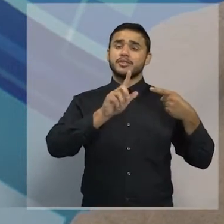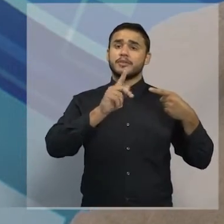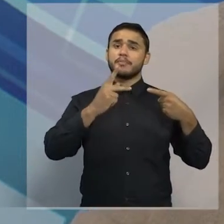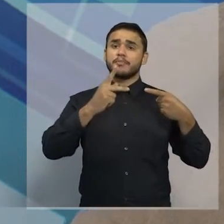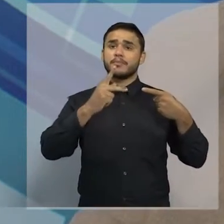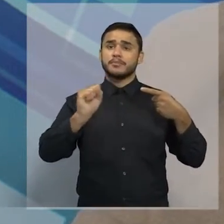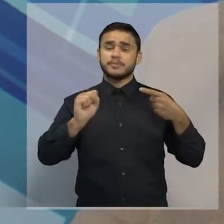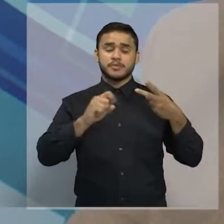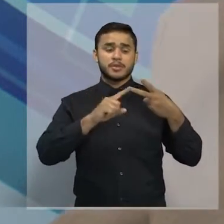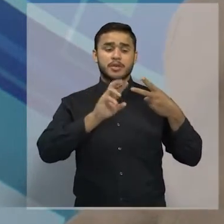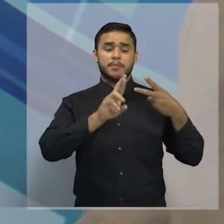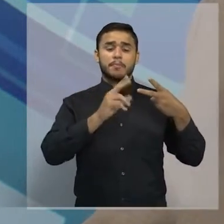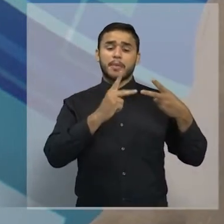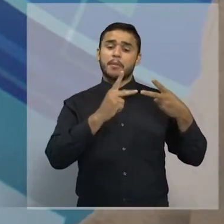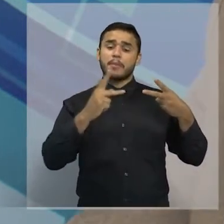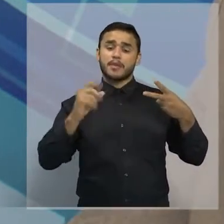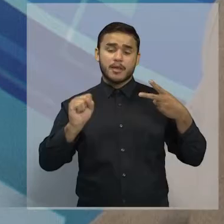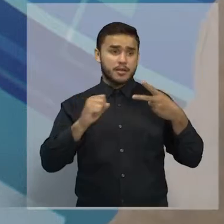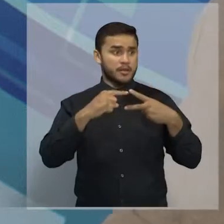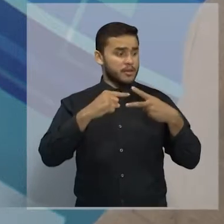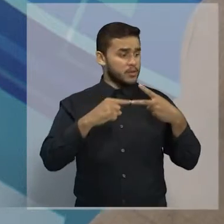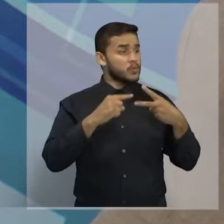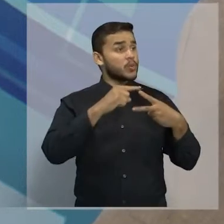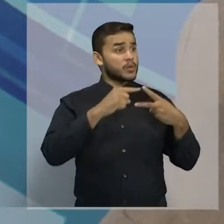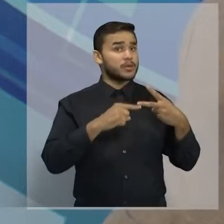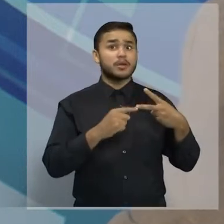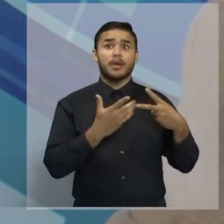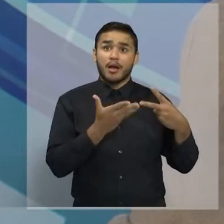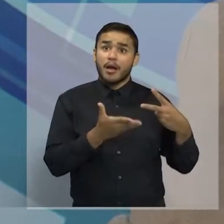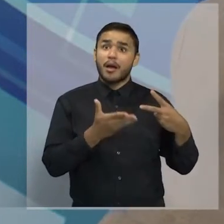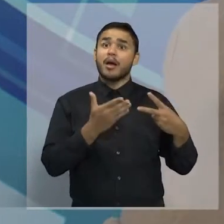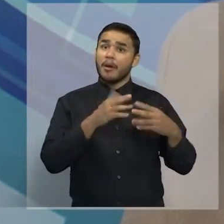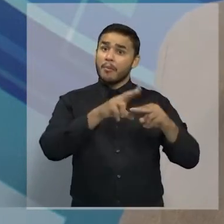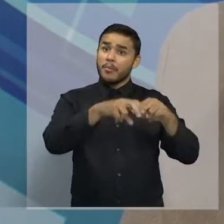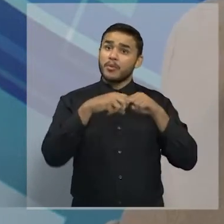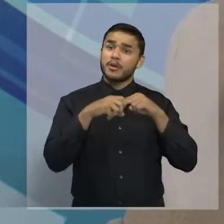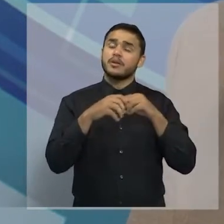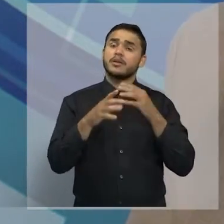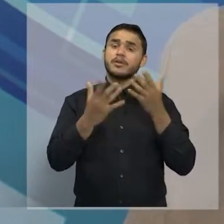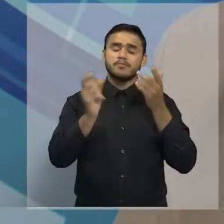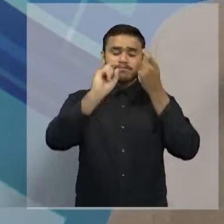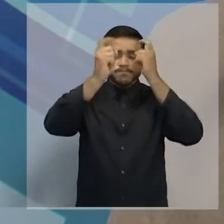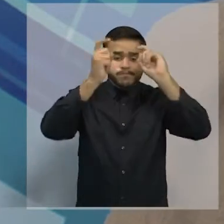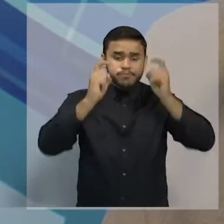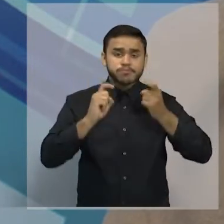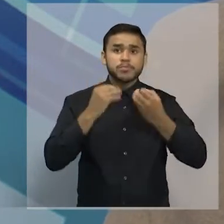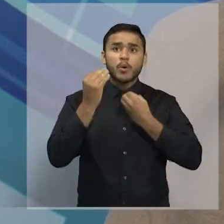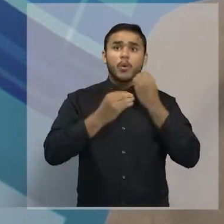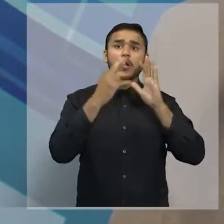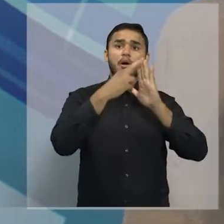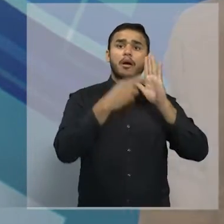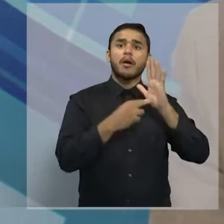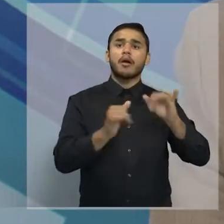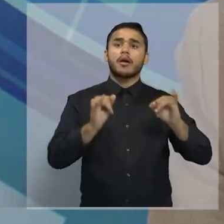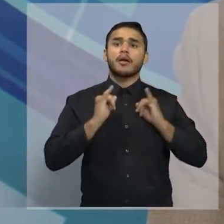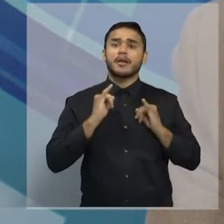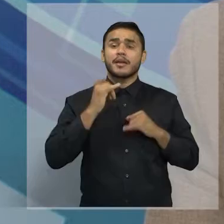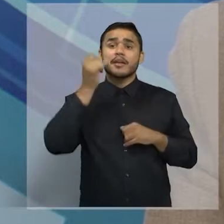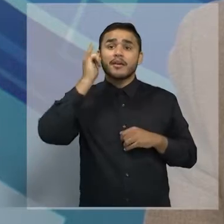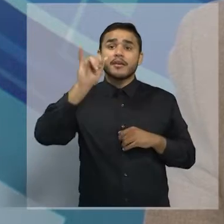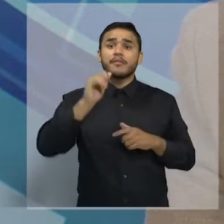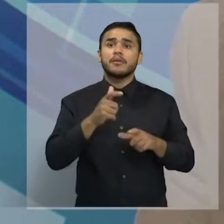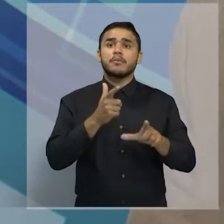déficit do RPPS. Por isso que há a necessidade de discutir como eu reformar a Previdência para evitar esse